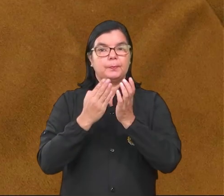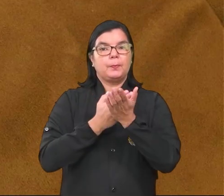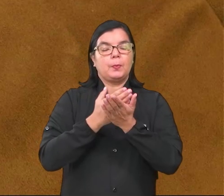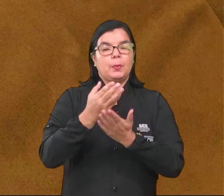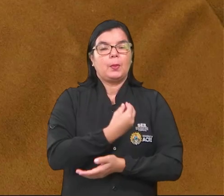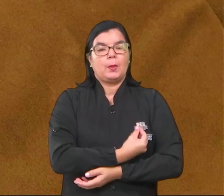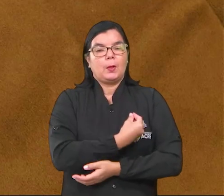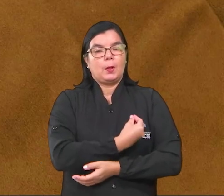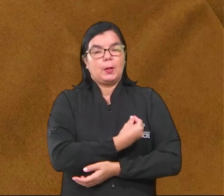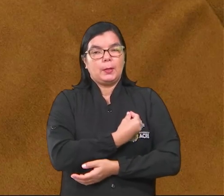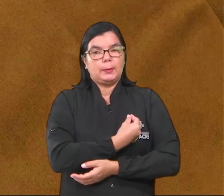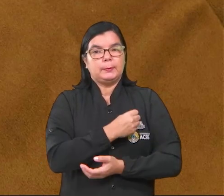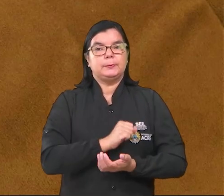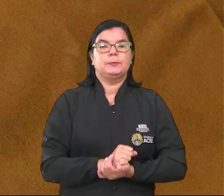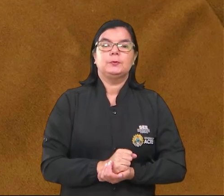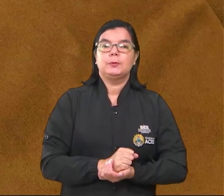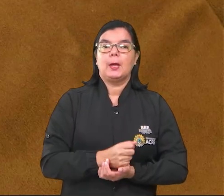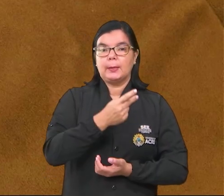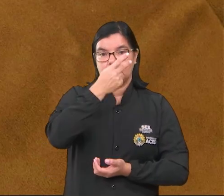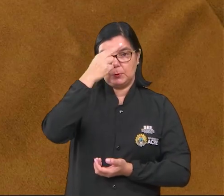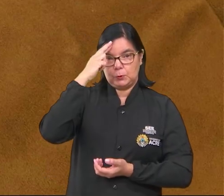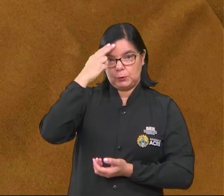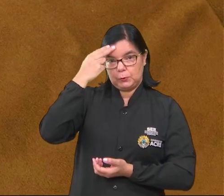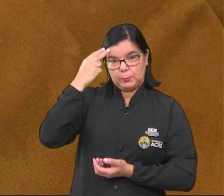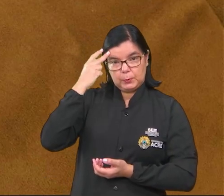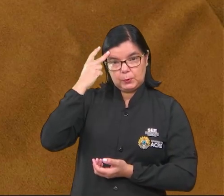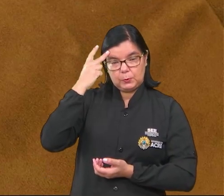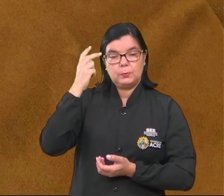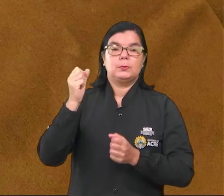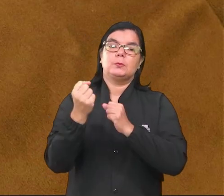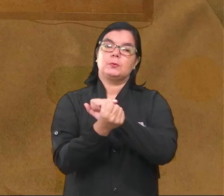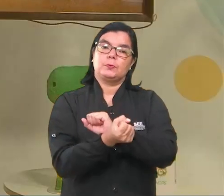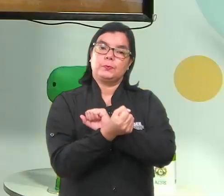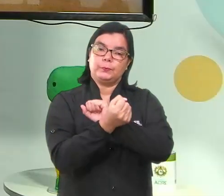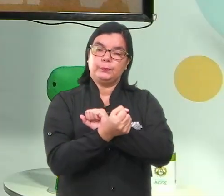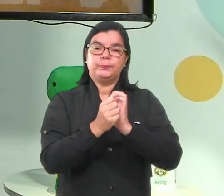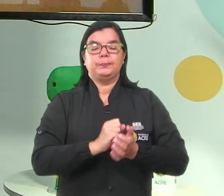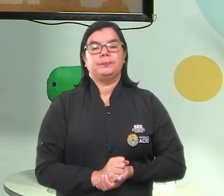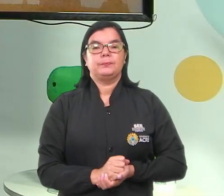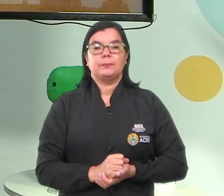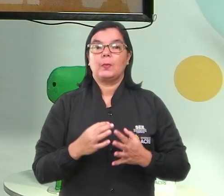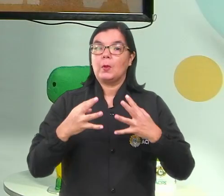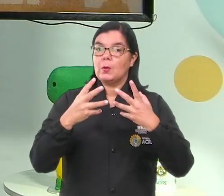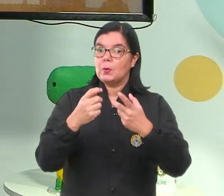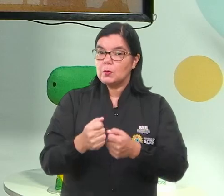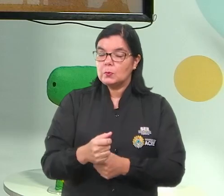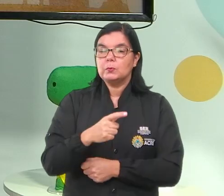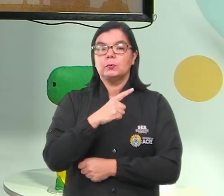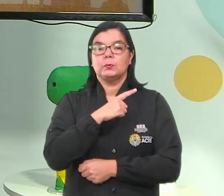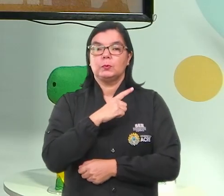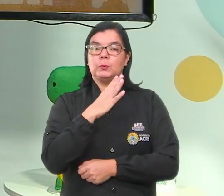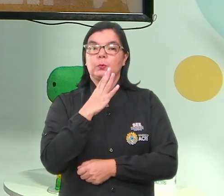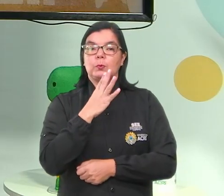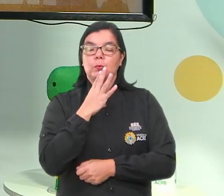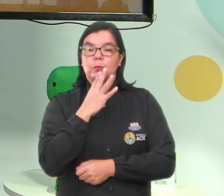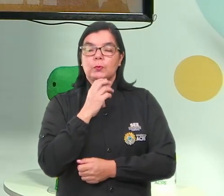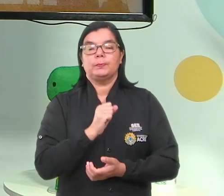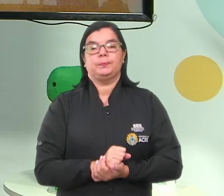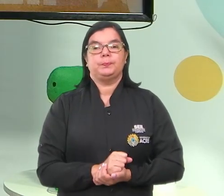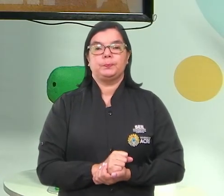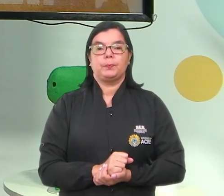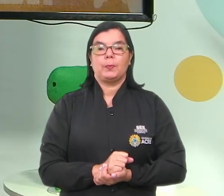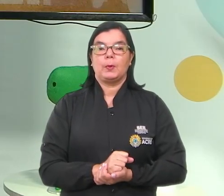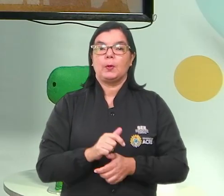da convivência entre senhores e escravos. Todos nós temos conhecimento que a mão